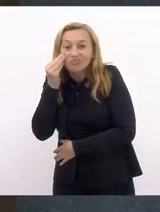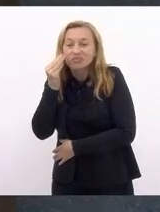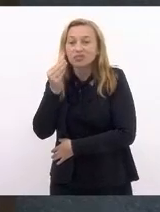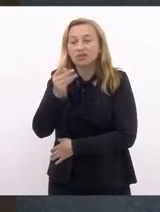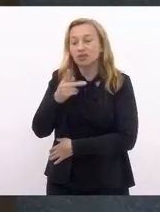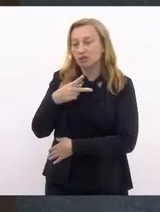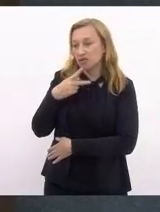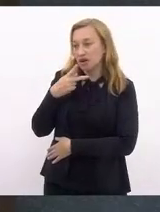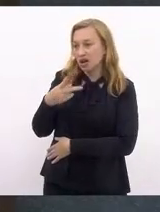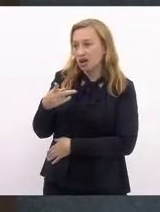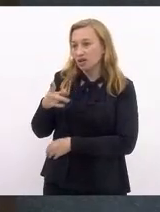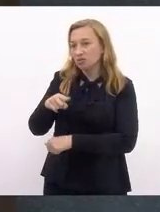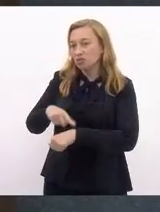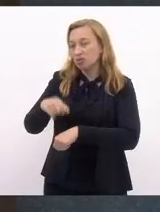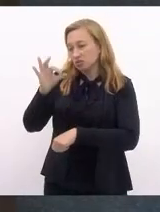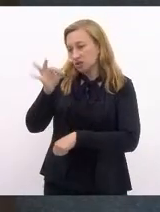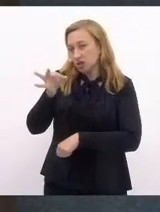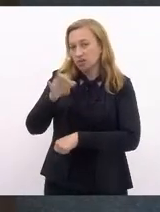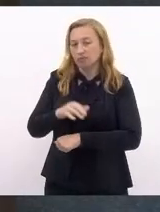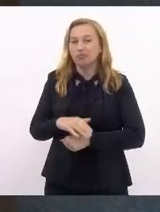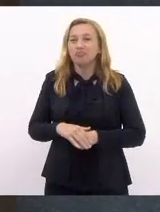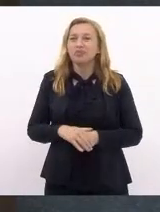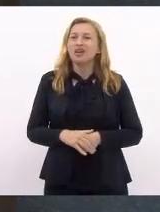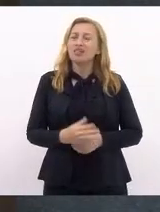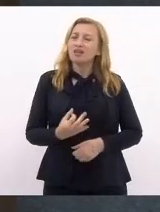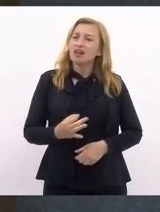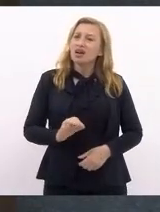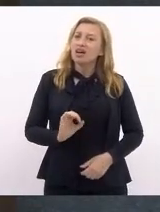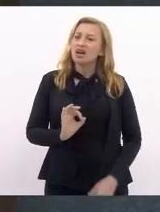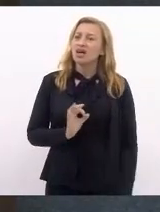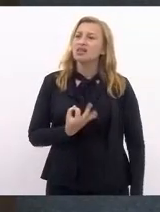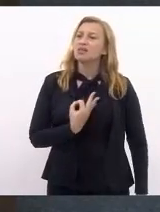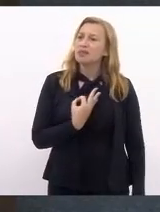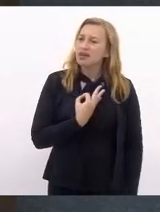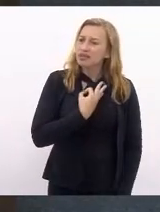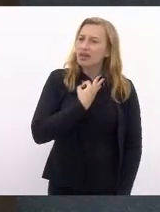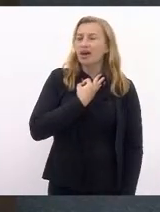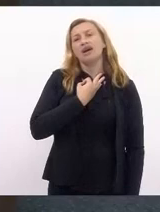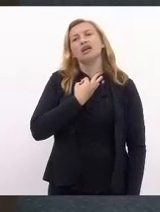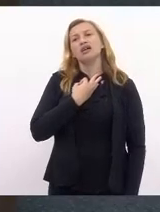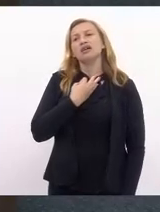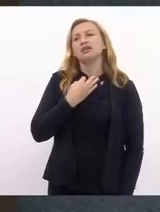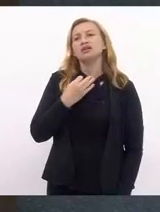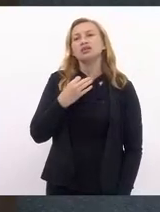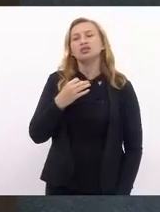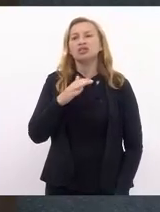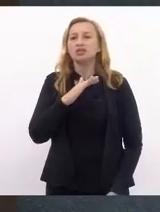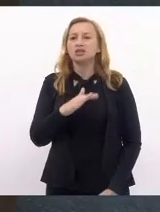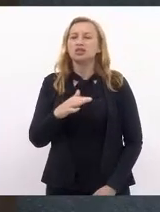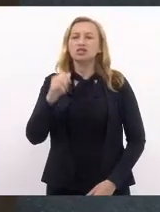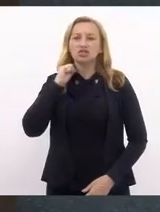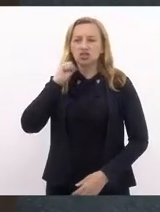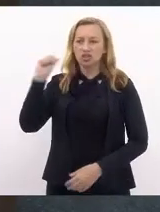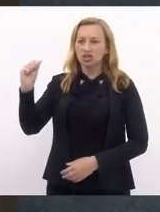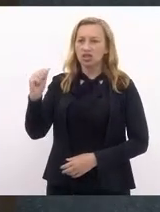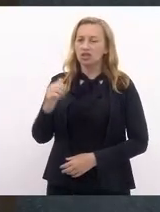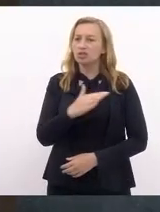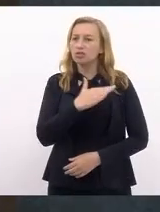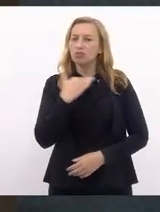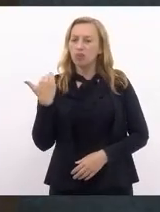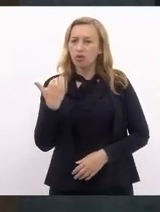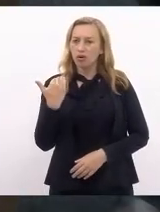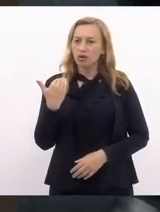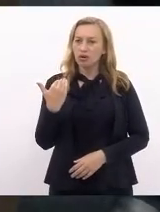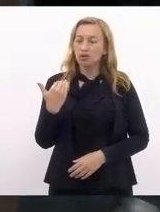dizê-lo no momento certo essa medalha Tiradentes porte morte é oferecida em